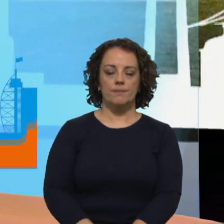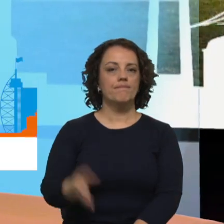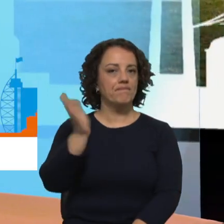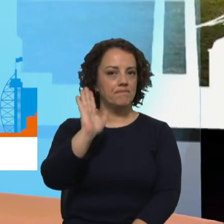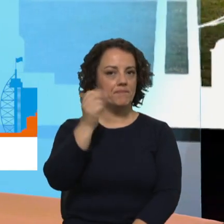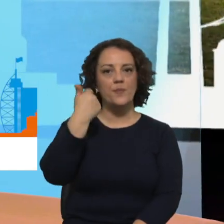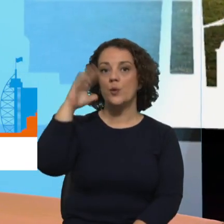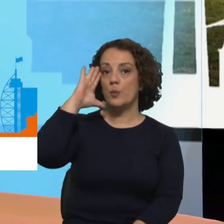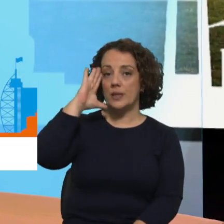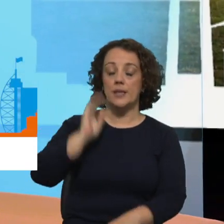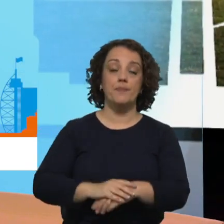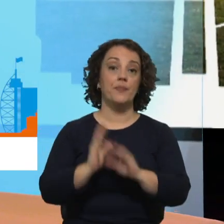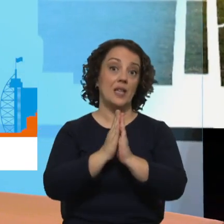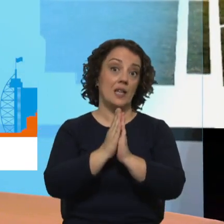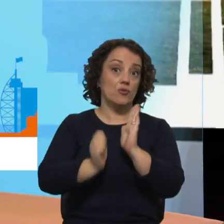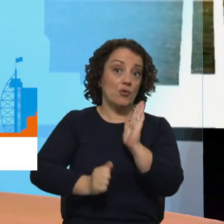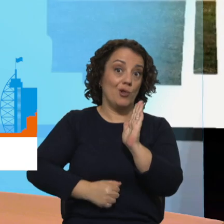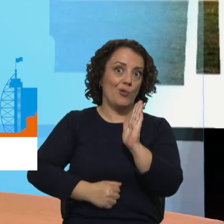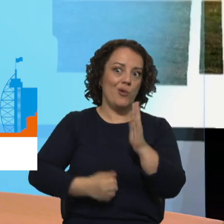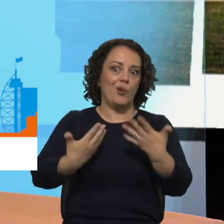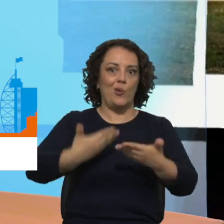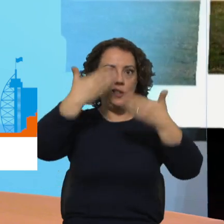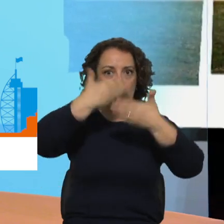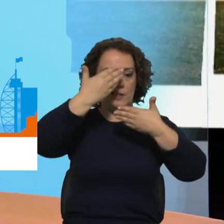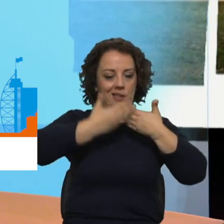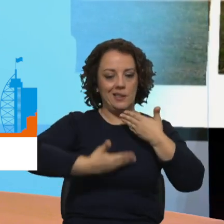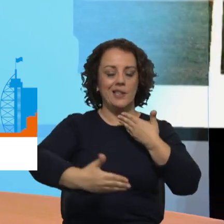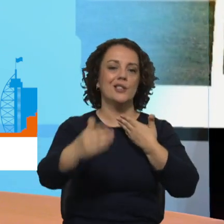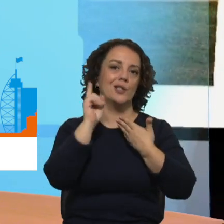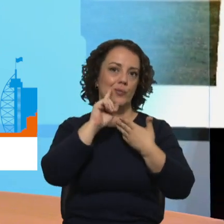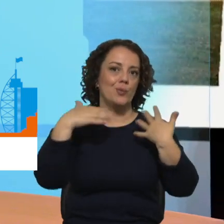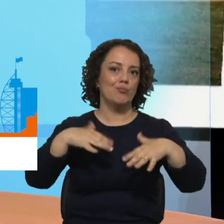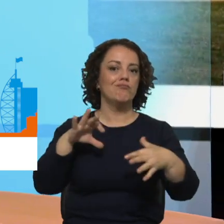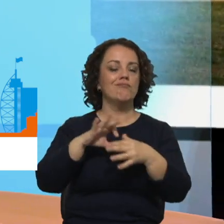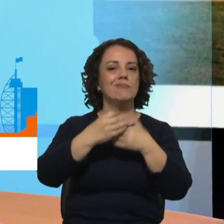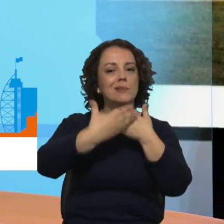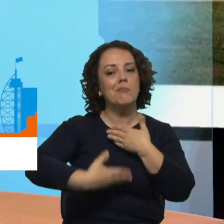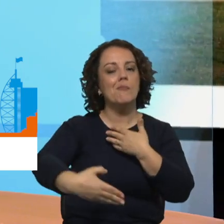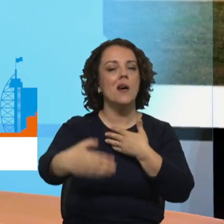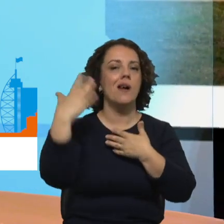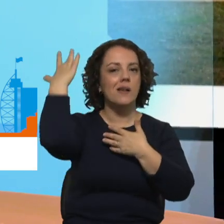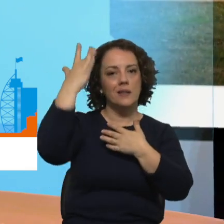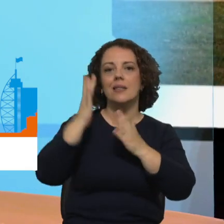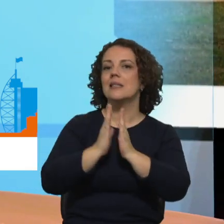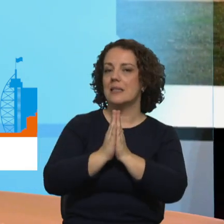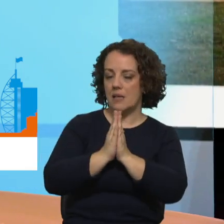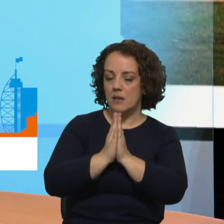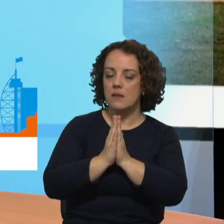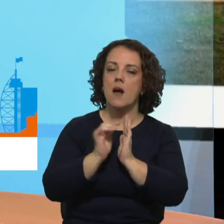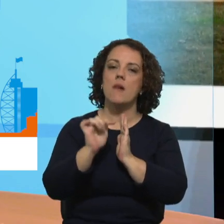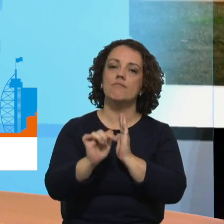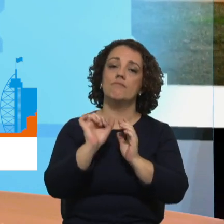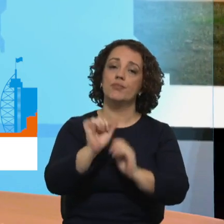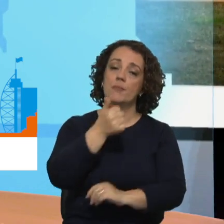Olá, muito boa tarde. A Igreja Católica vive dias centrais nas celebrações da Semana Santa. Um ciclo de liturgia que evoca a